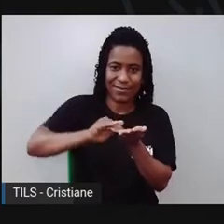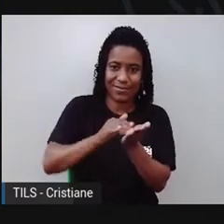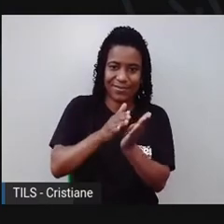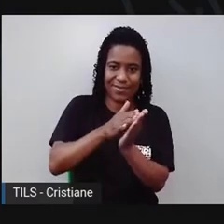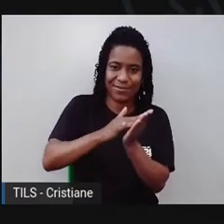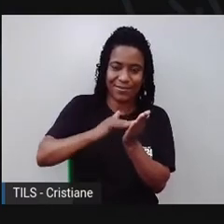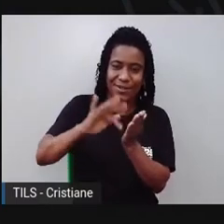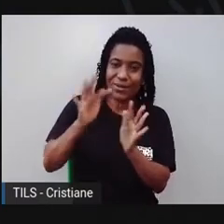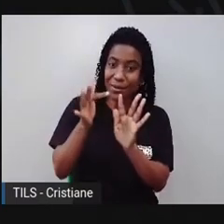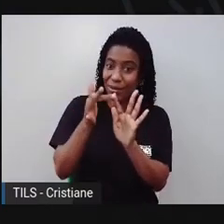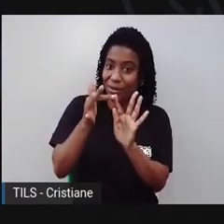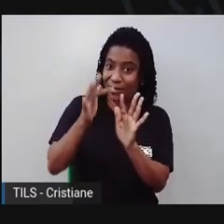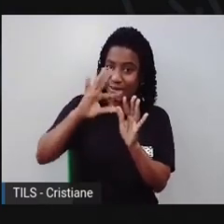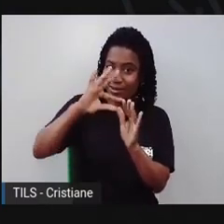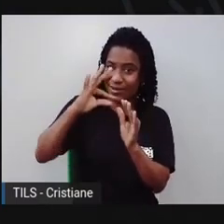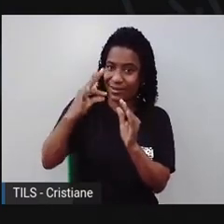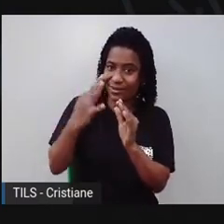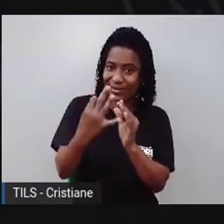pontinha do dedo.